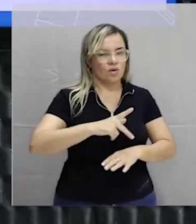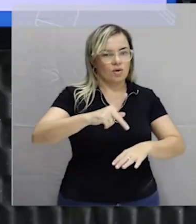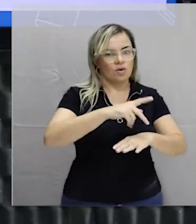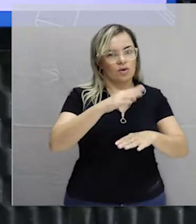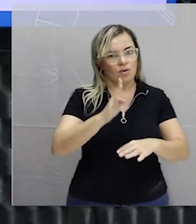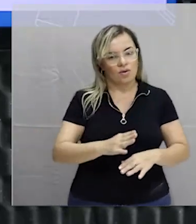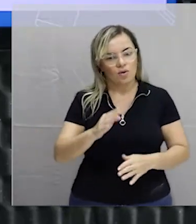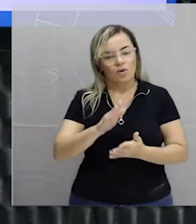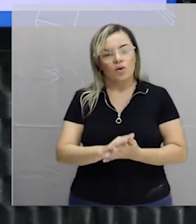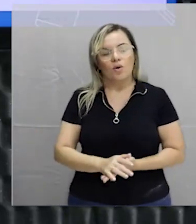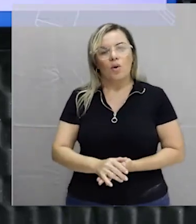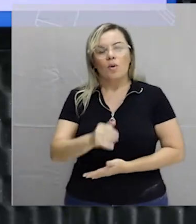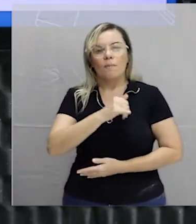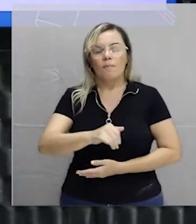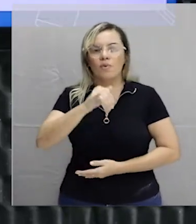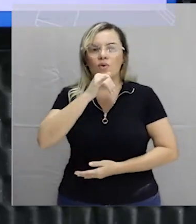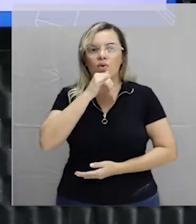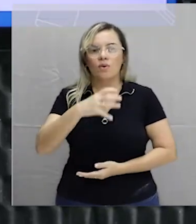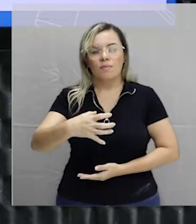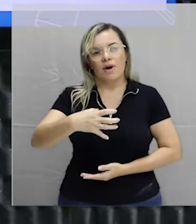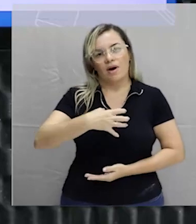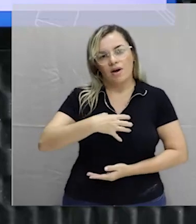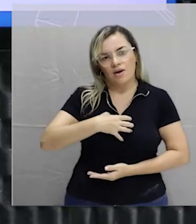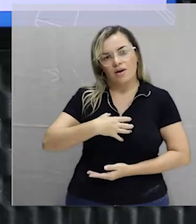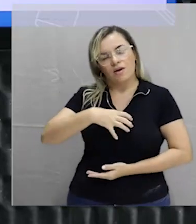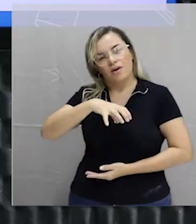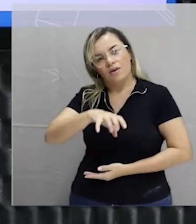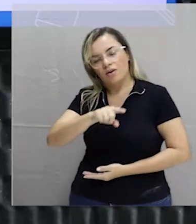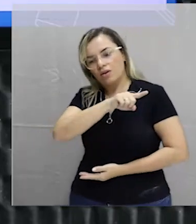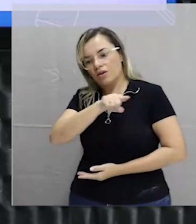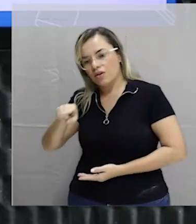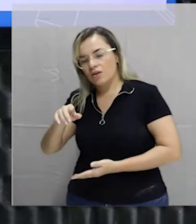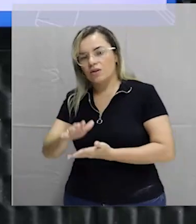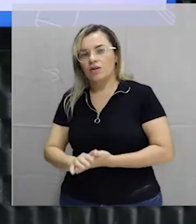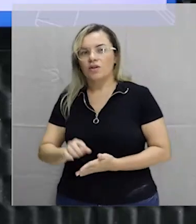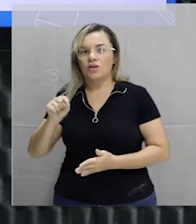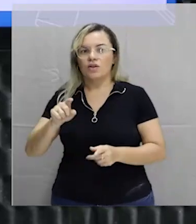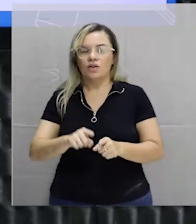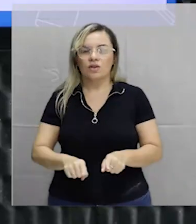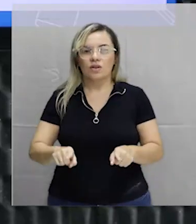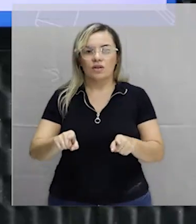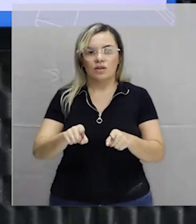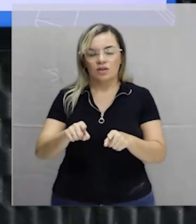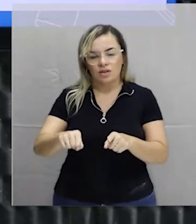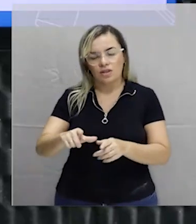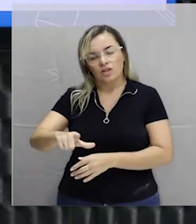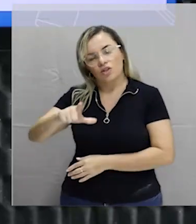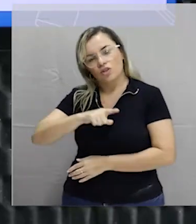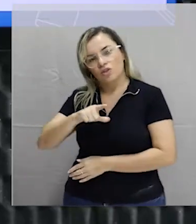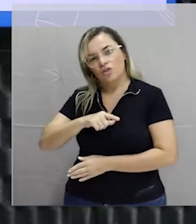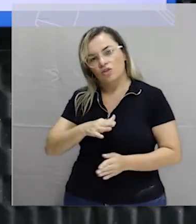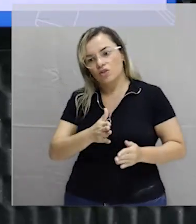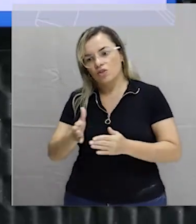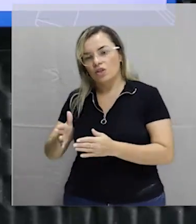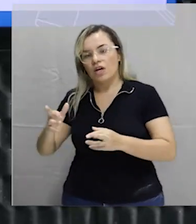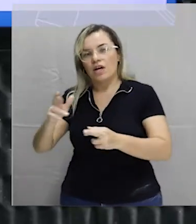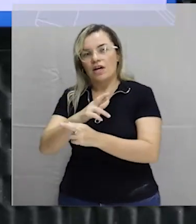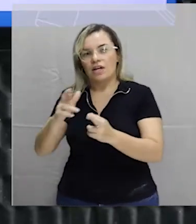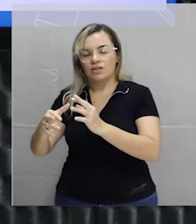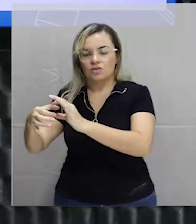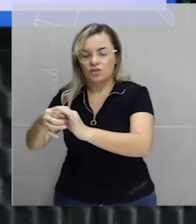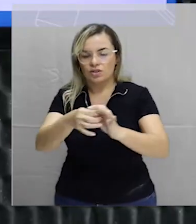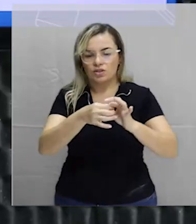exemplo, com a Bahia, com Salvador. Ele tinha vínculos diretamente com Portugal. O fato do